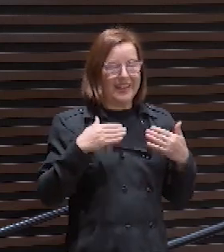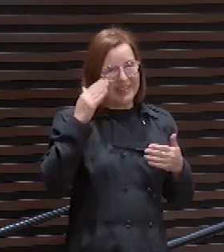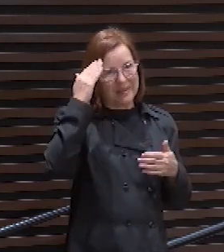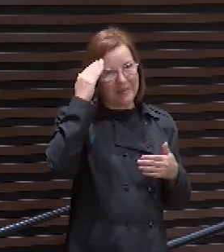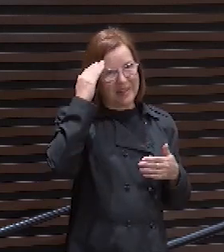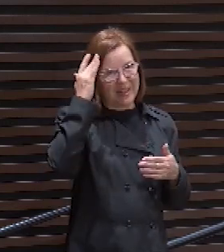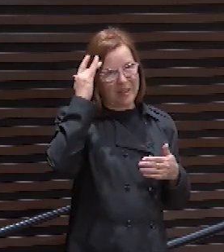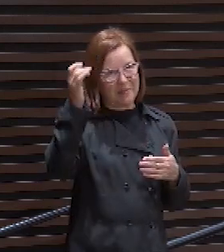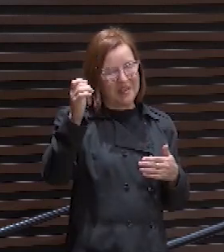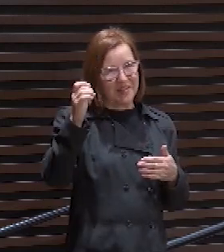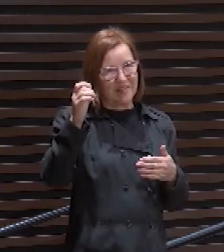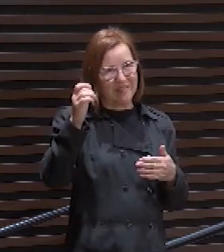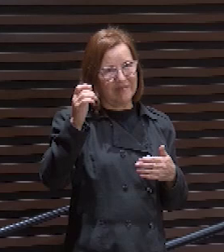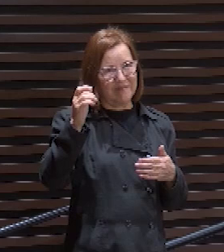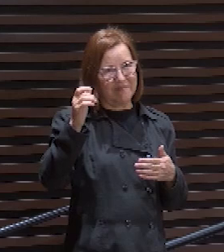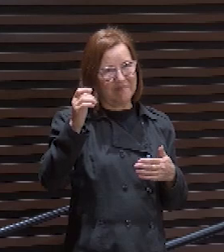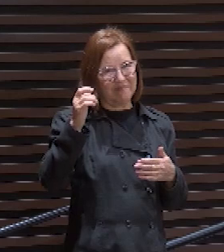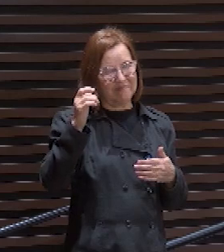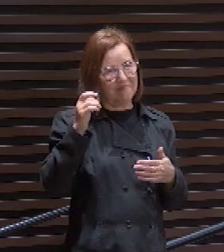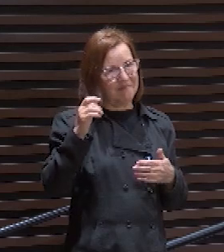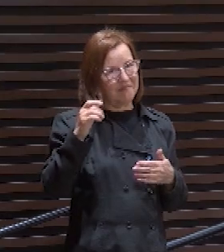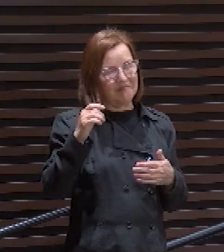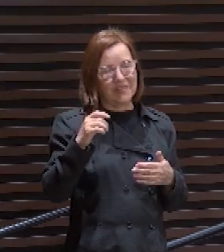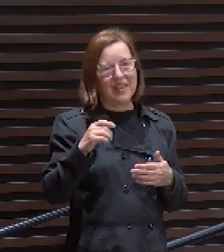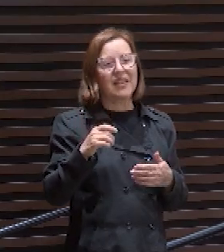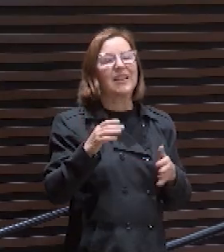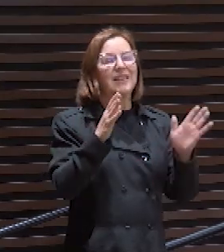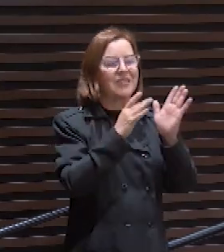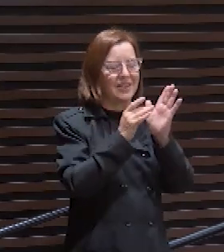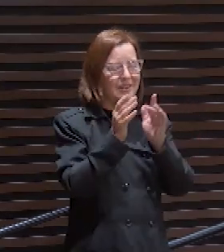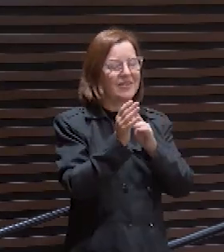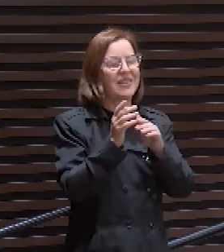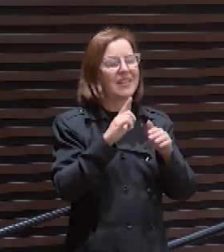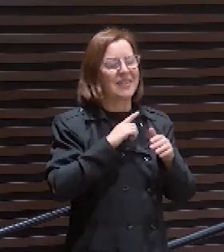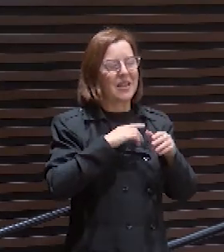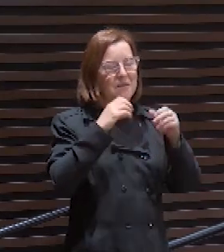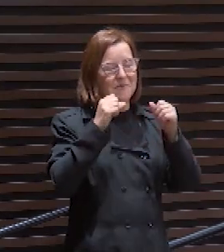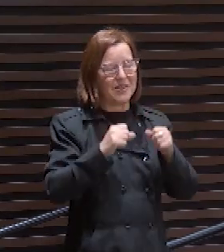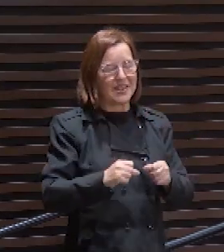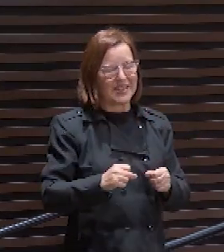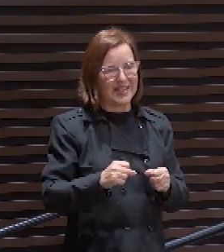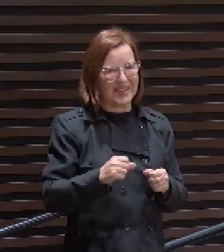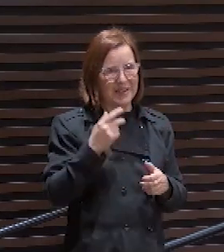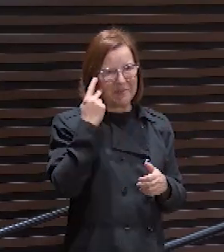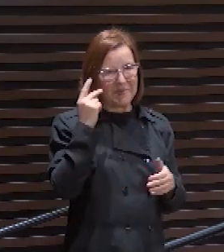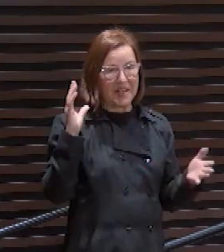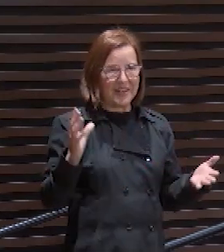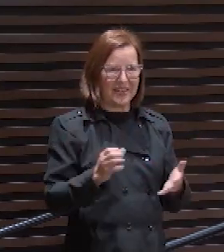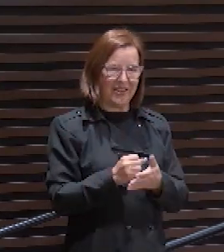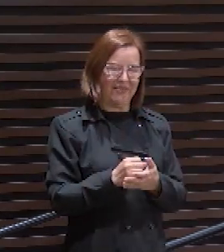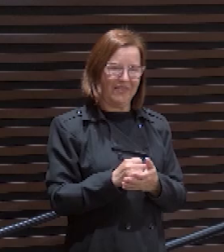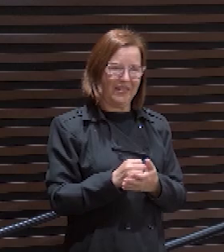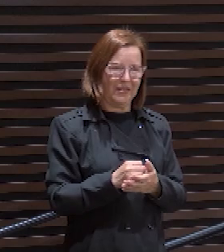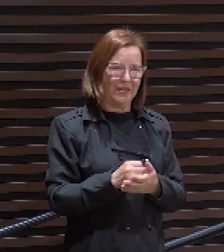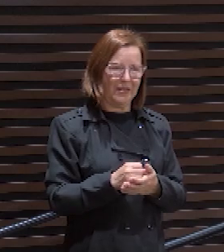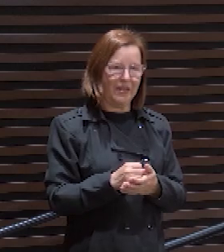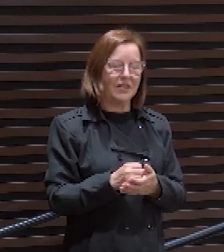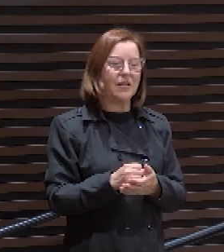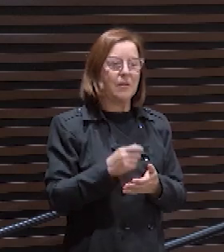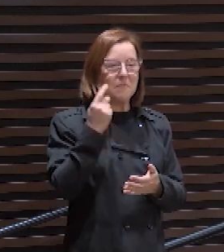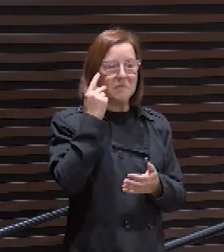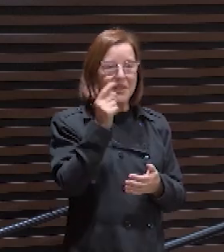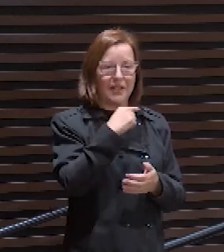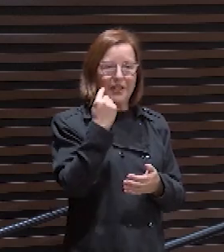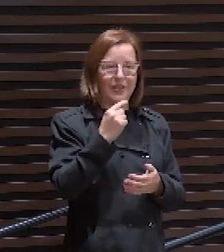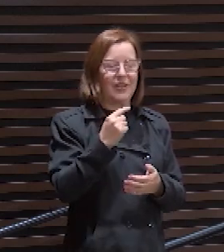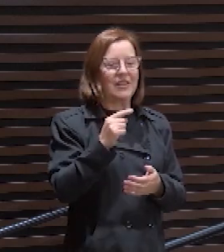e depois de amanhã, Jesus tem poder para nos restaurar. para que sejamos discípulos fiéis e